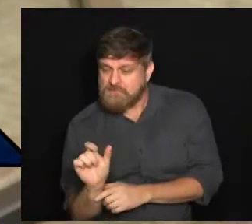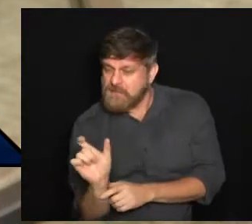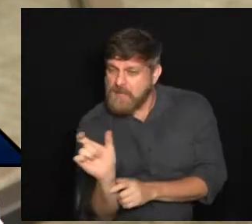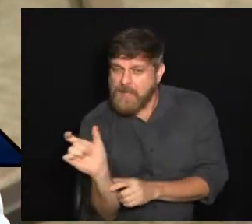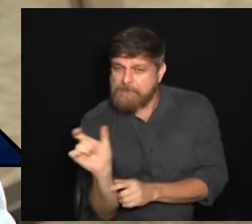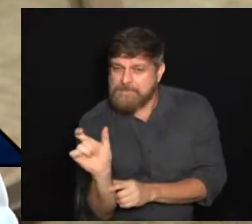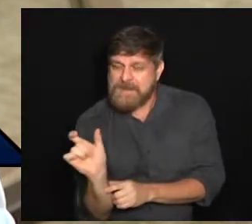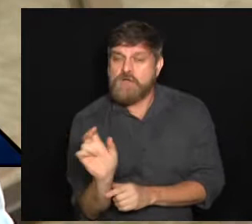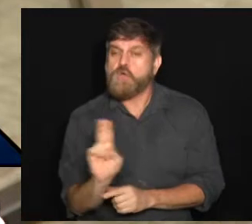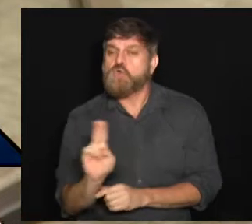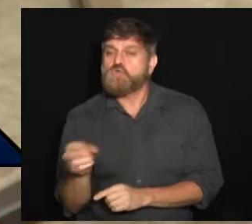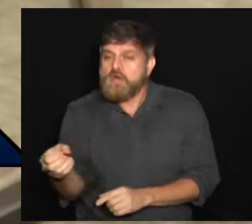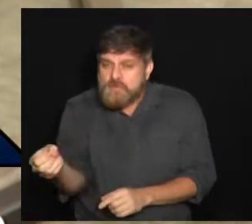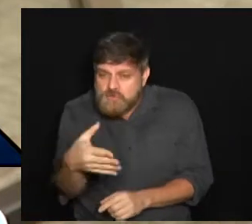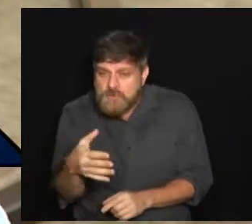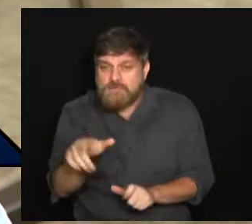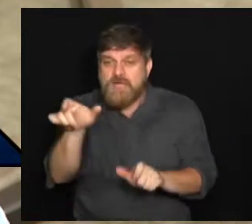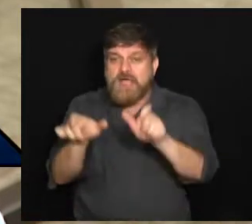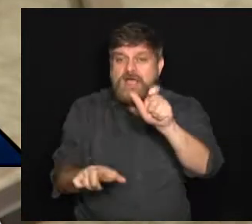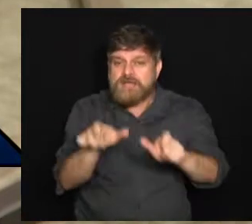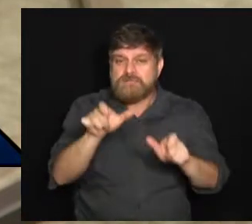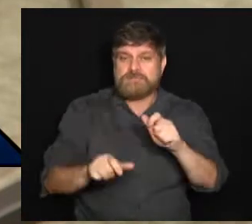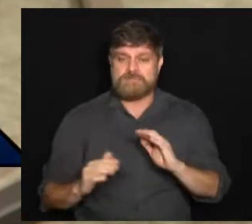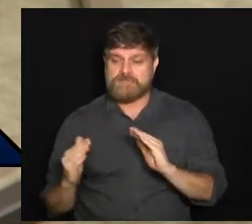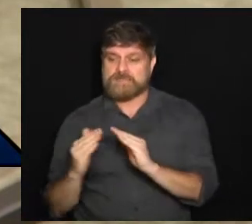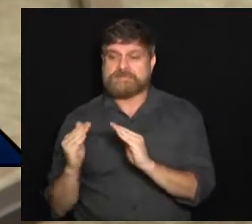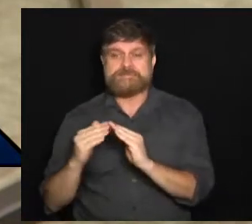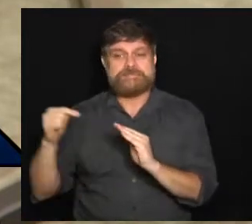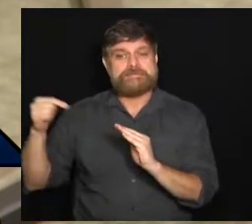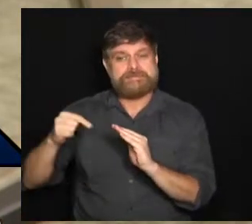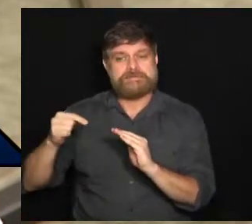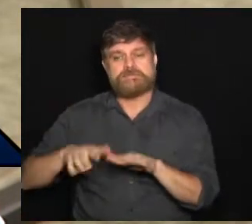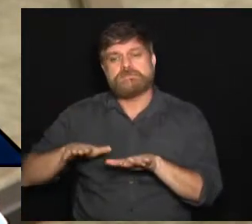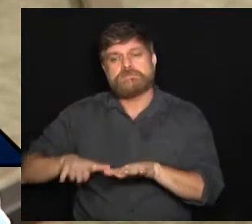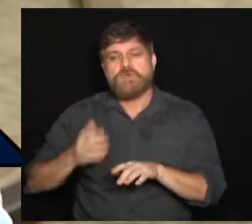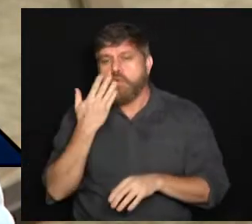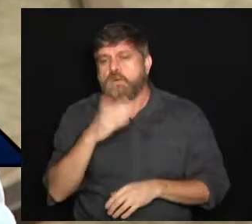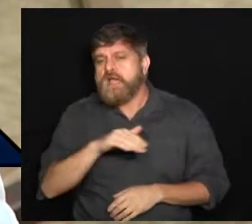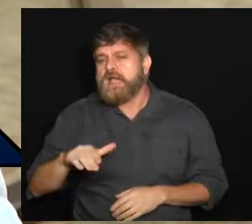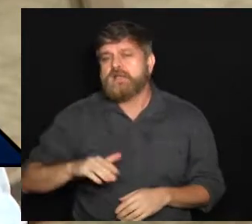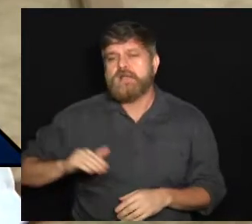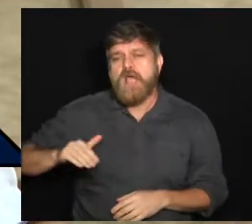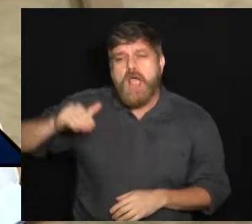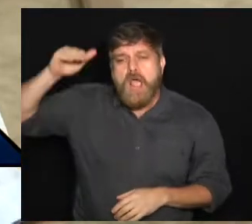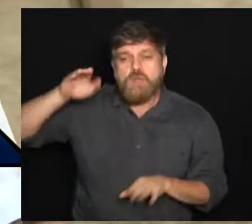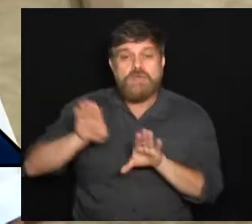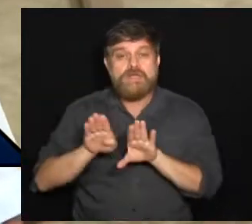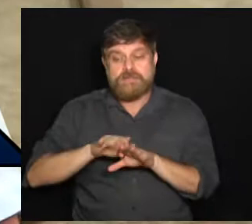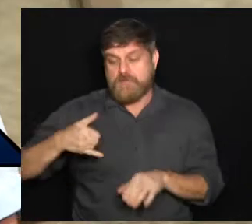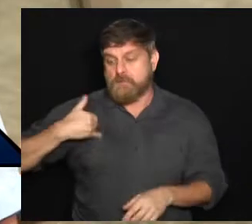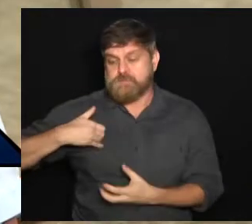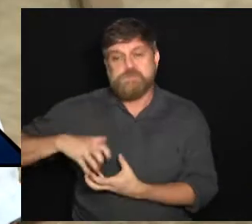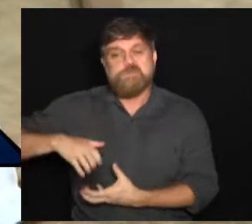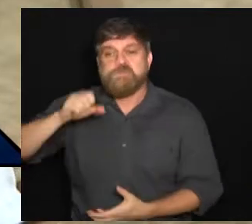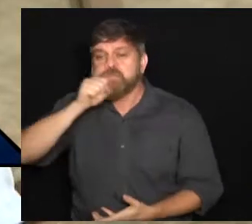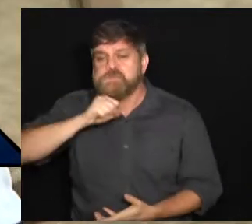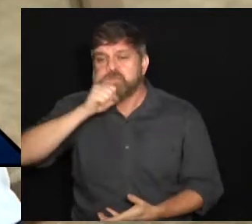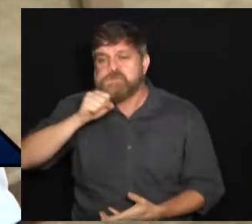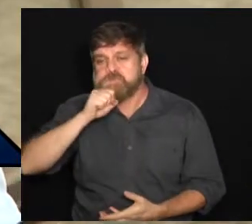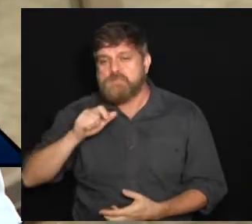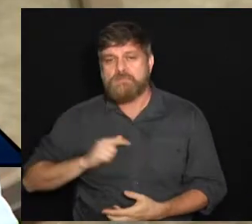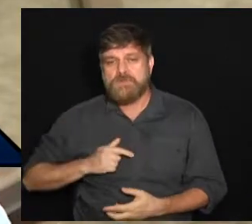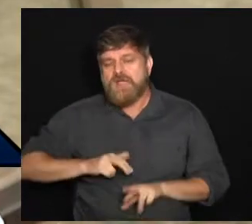mas para as pessoas que estão em casa, por exemplo, a criança, o adulto e o idoso, qual é